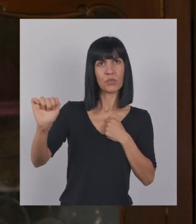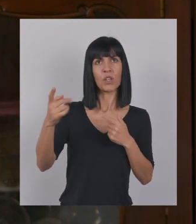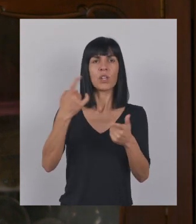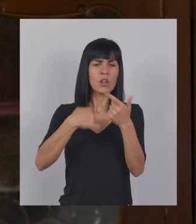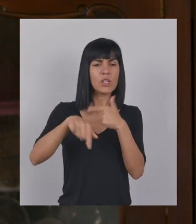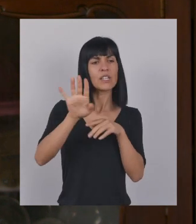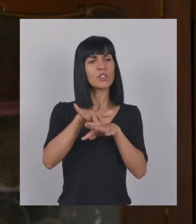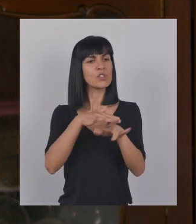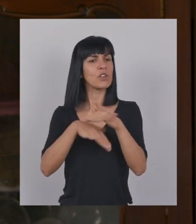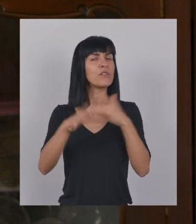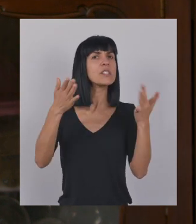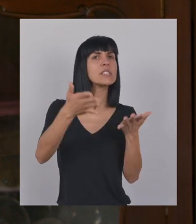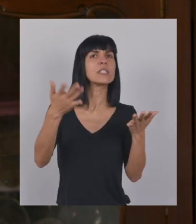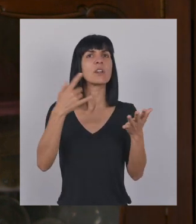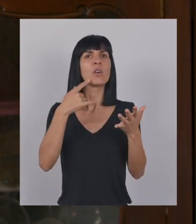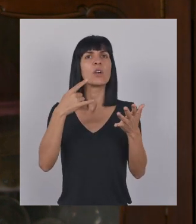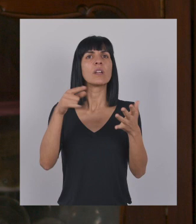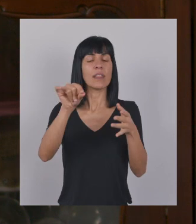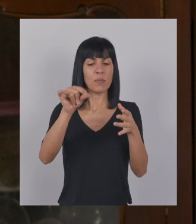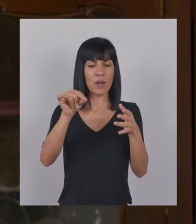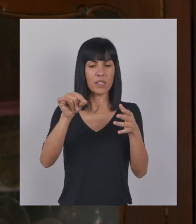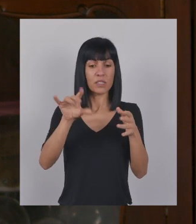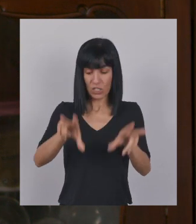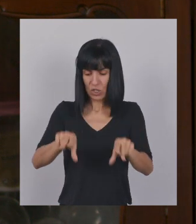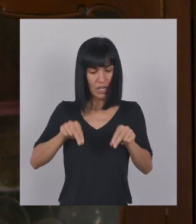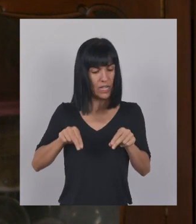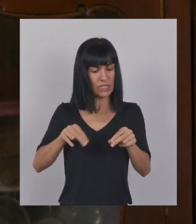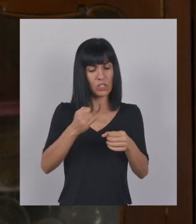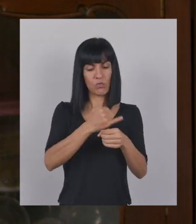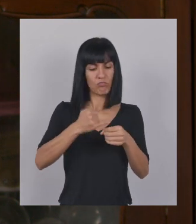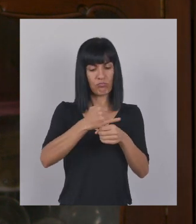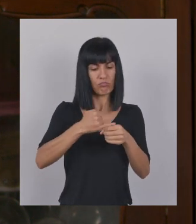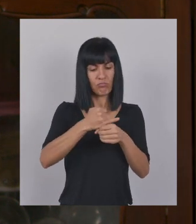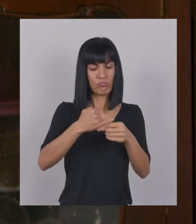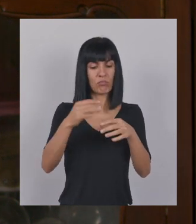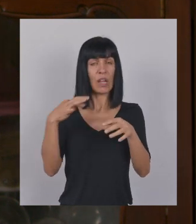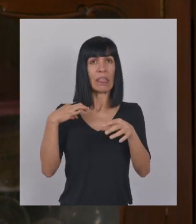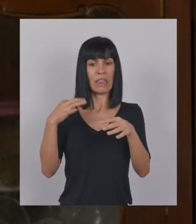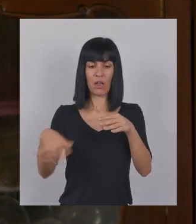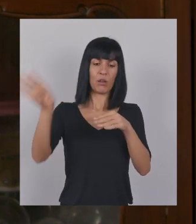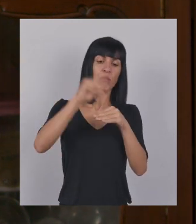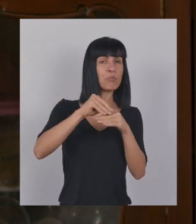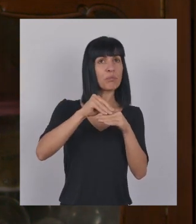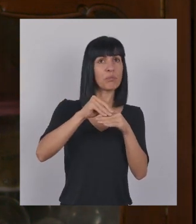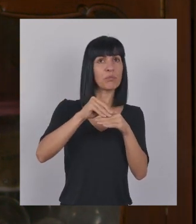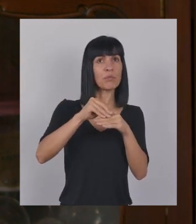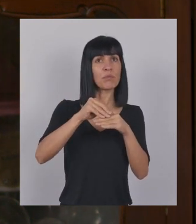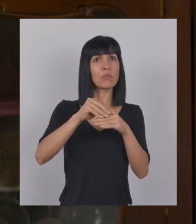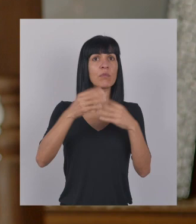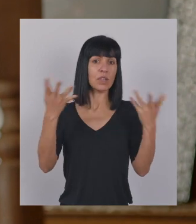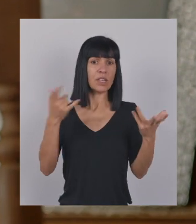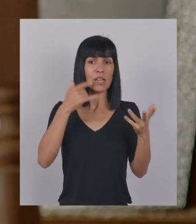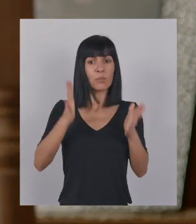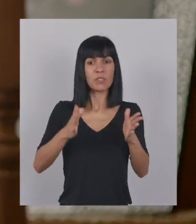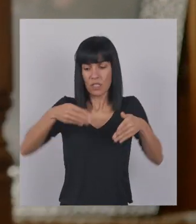agora eles iam e fazia um irmão e quando as calças estavam rotas pô indicados nas calças